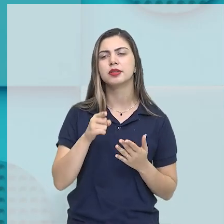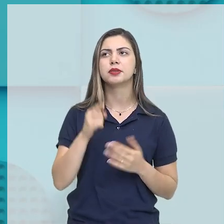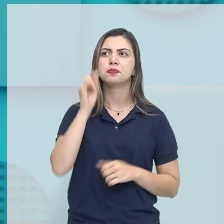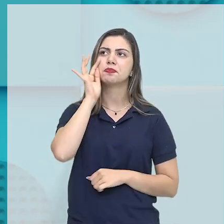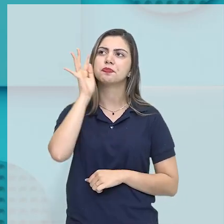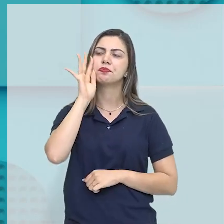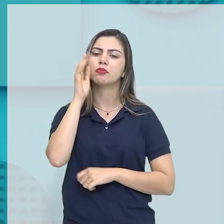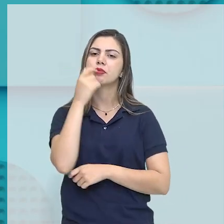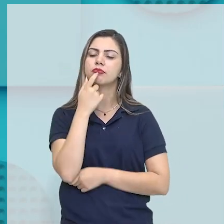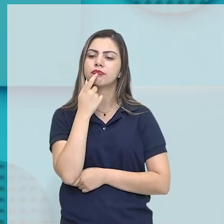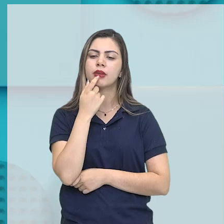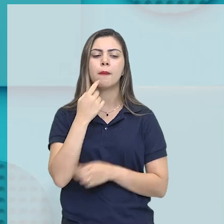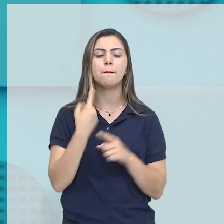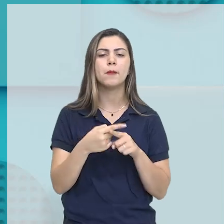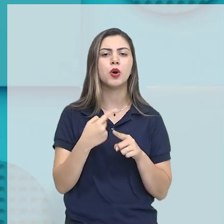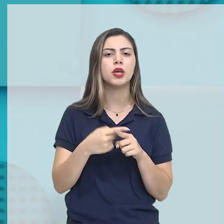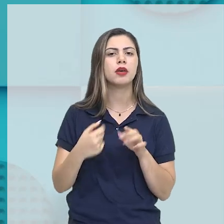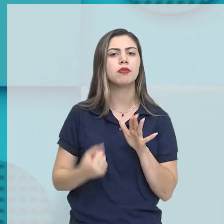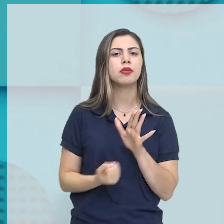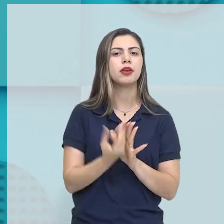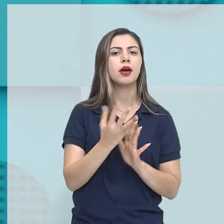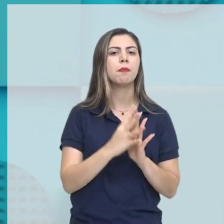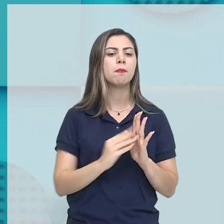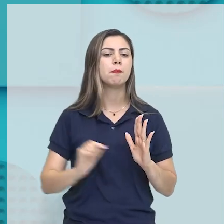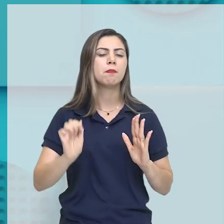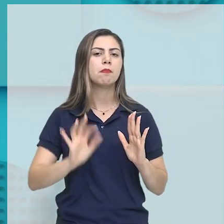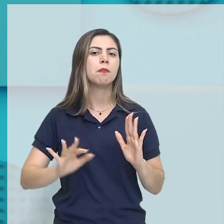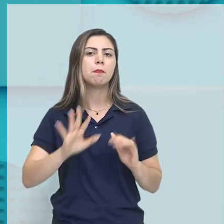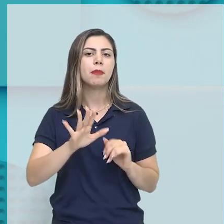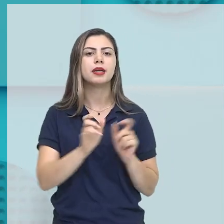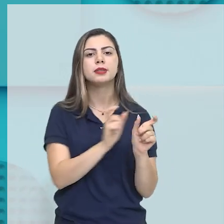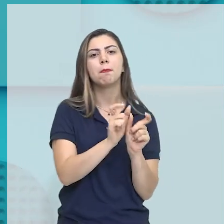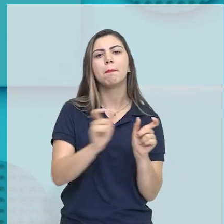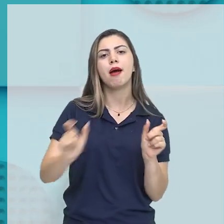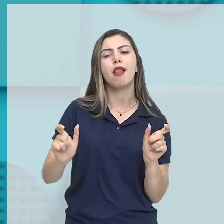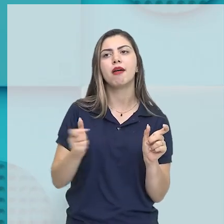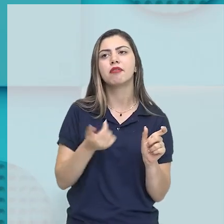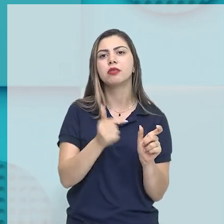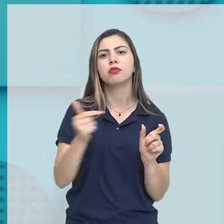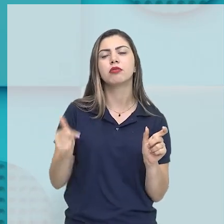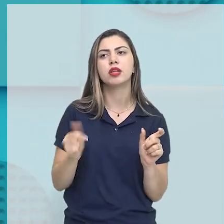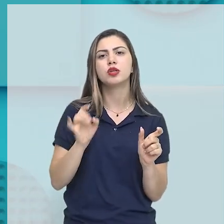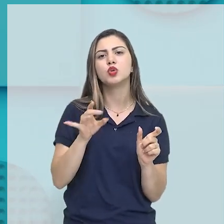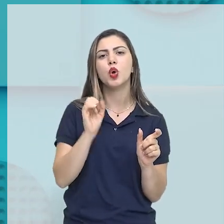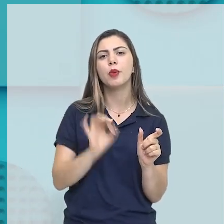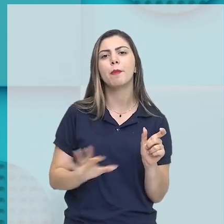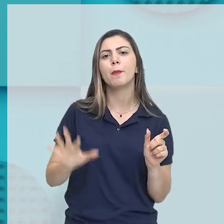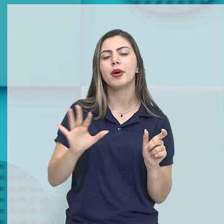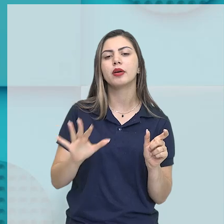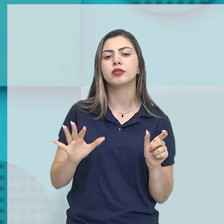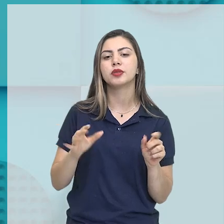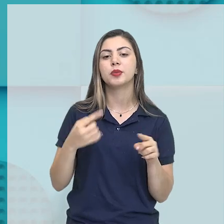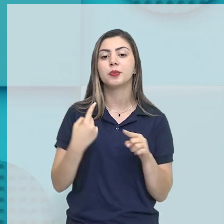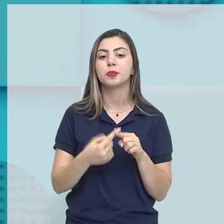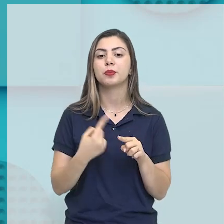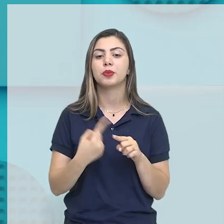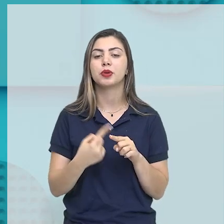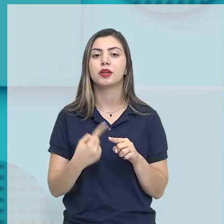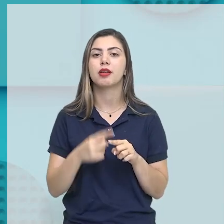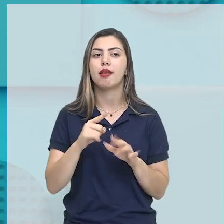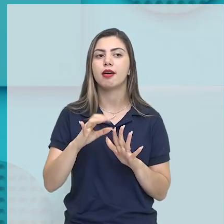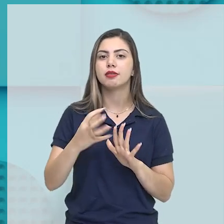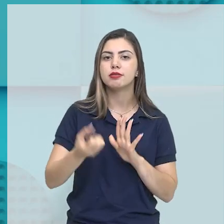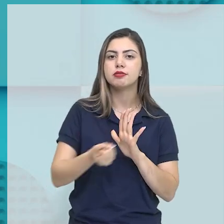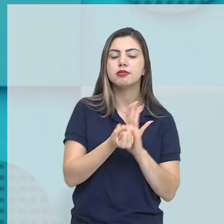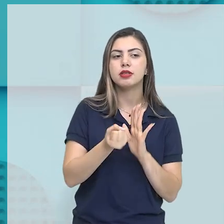mas por que eu vou fazer uma intertextualidade se não tem palavras, só tem desenho, só tem imagem? Porque por trás de todo